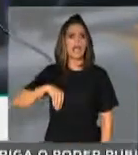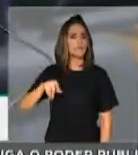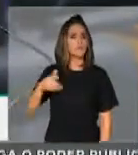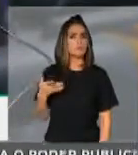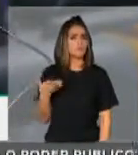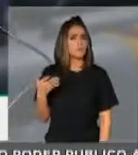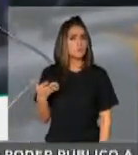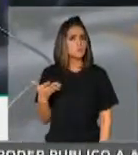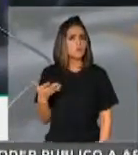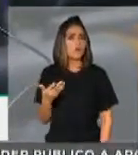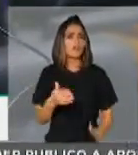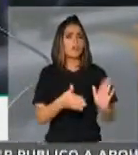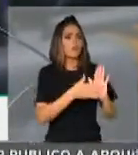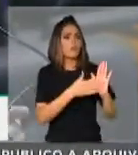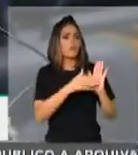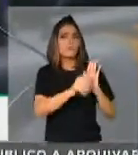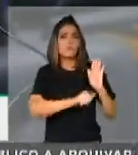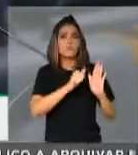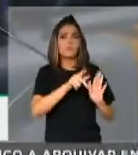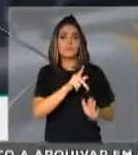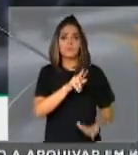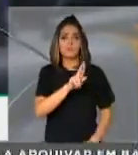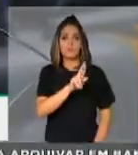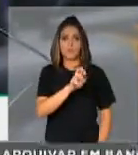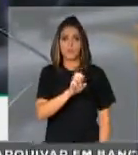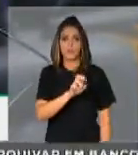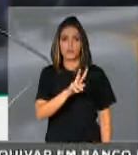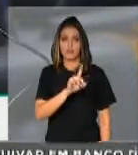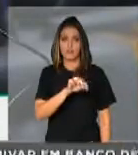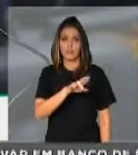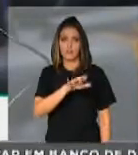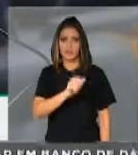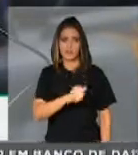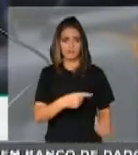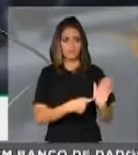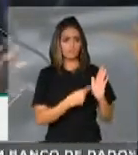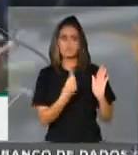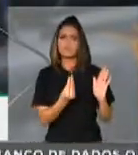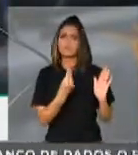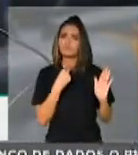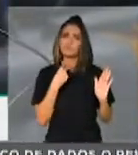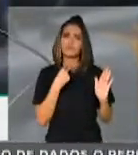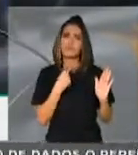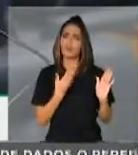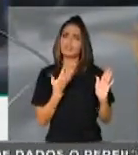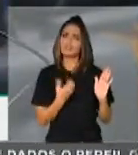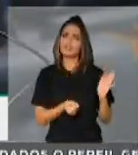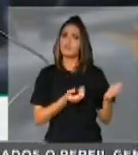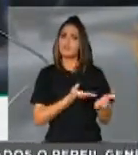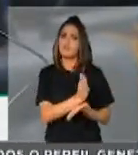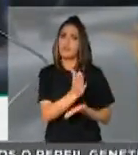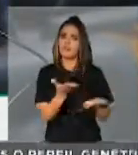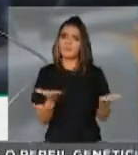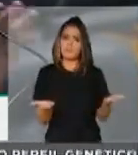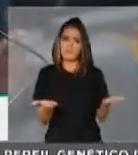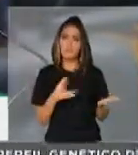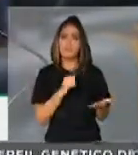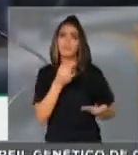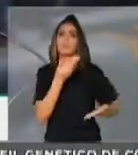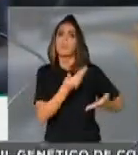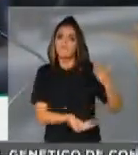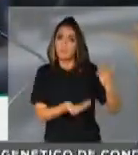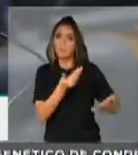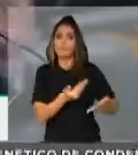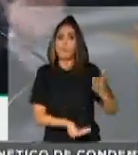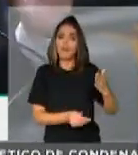E a reforma da Previdência, senhor presidente? A casa não pode deixar que a reforma da Previdência passe da forma como ela aqui chegou. Será um retrocesso